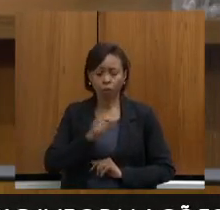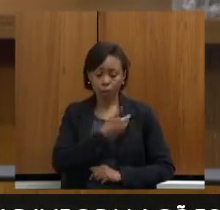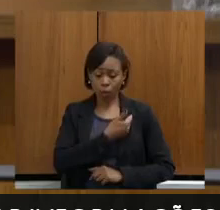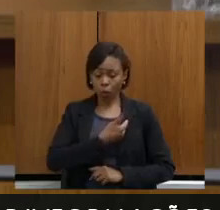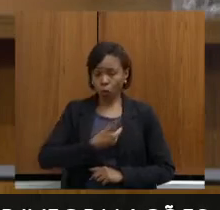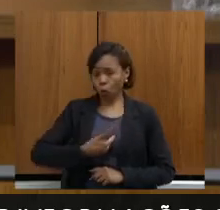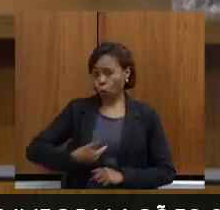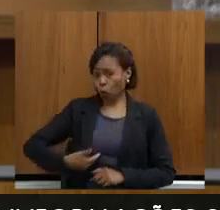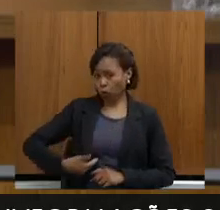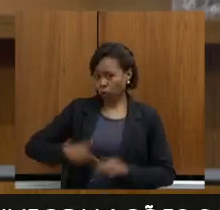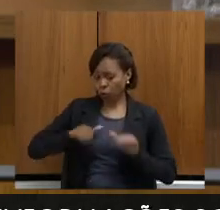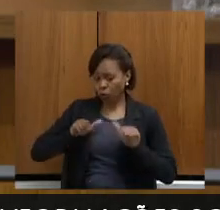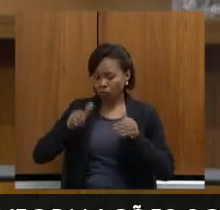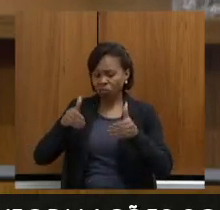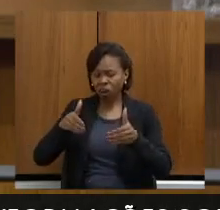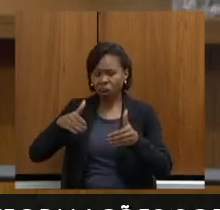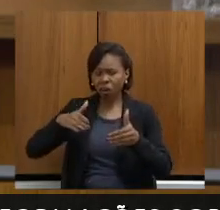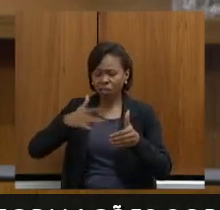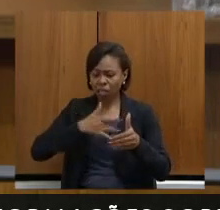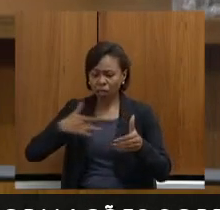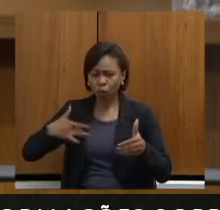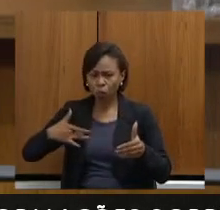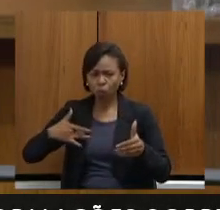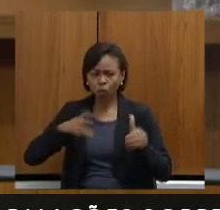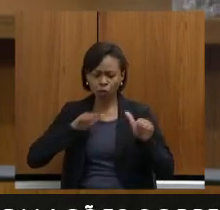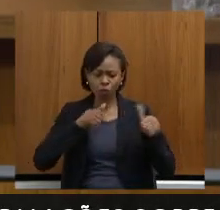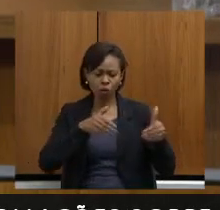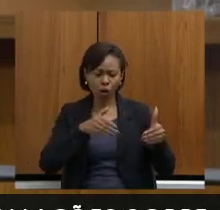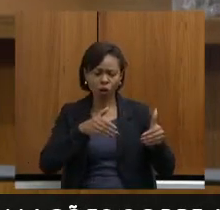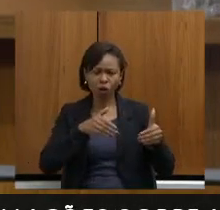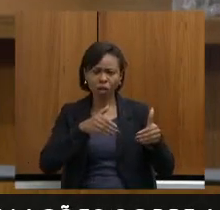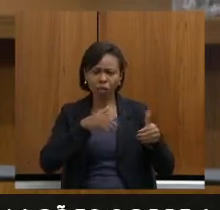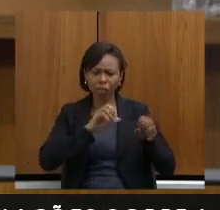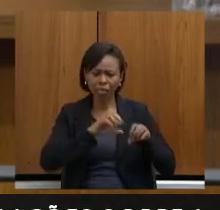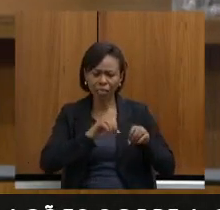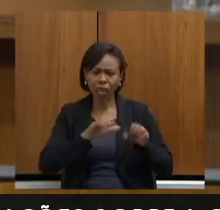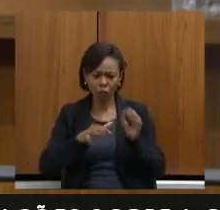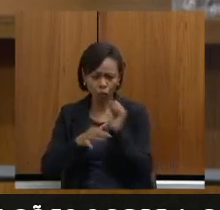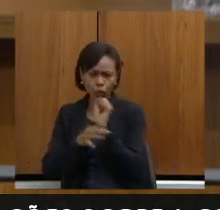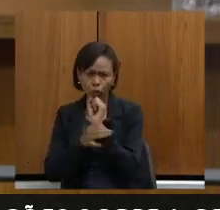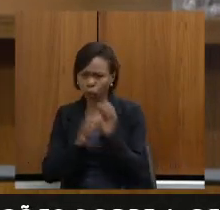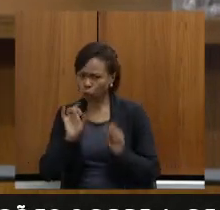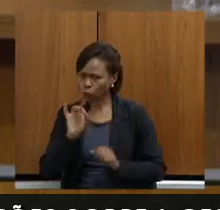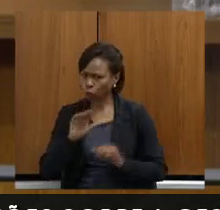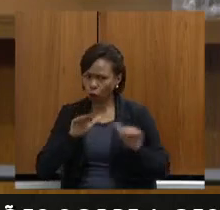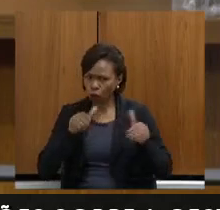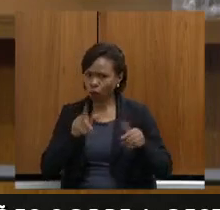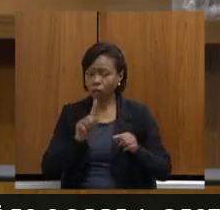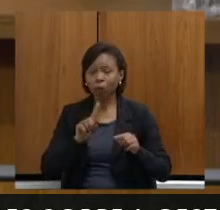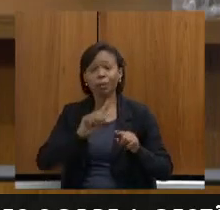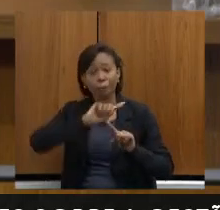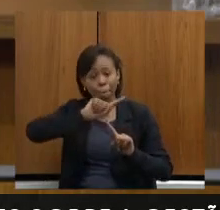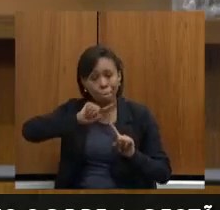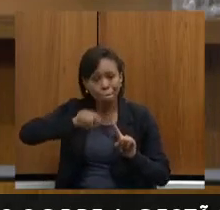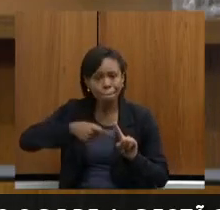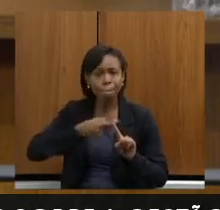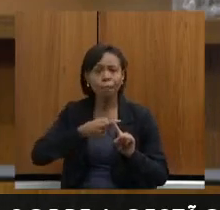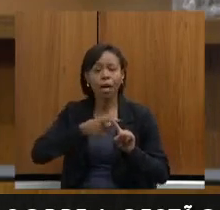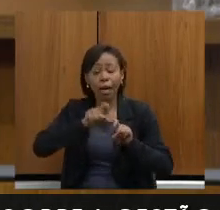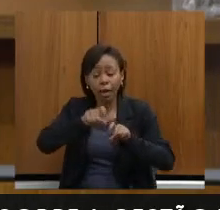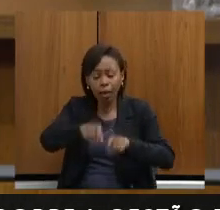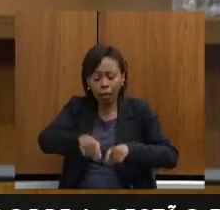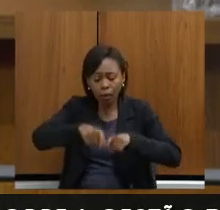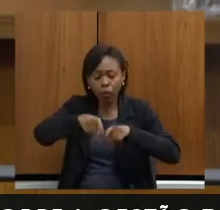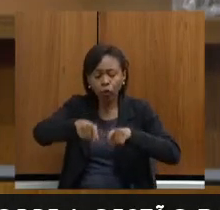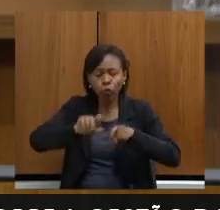deveria ser só saúde educação e segurança mais saúde educação segurança e Agricultura Familiar porque